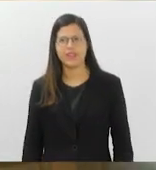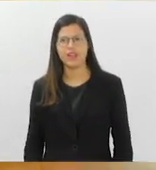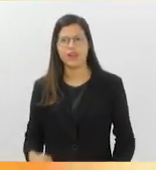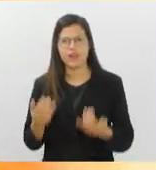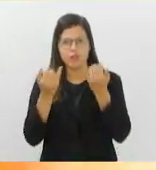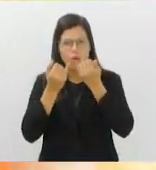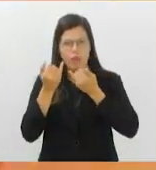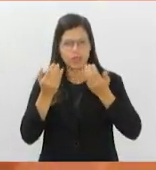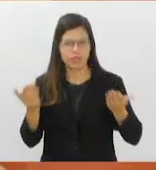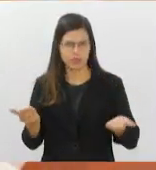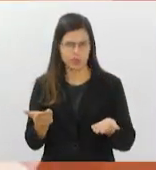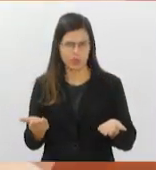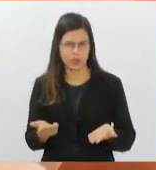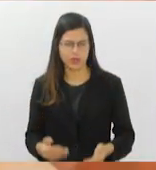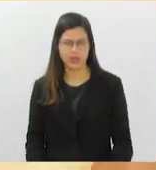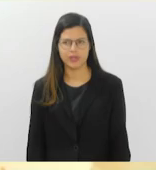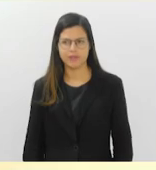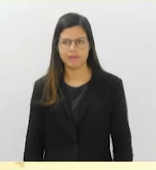hoje.